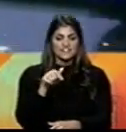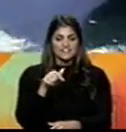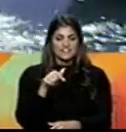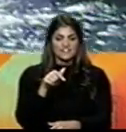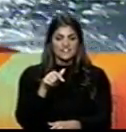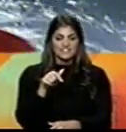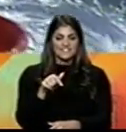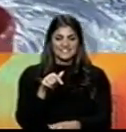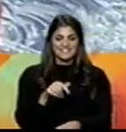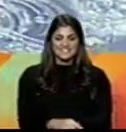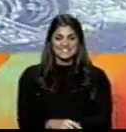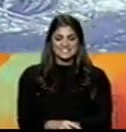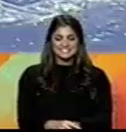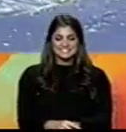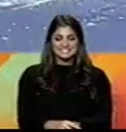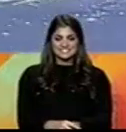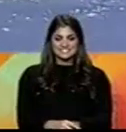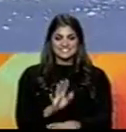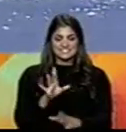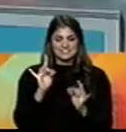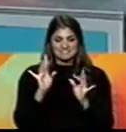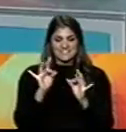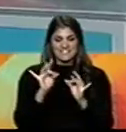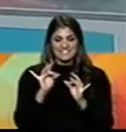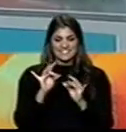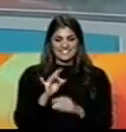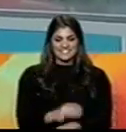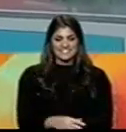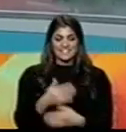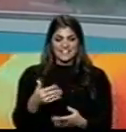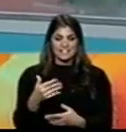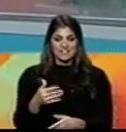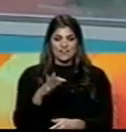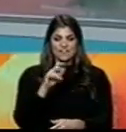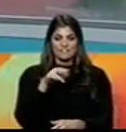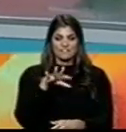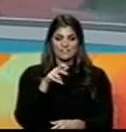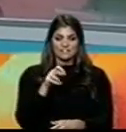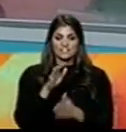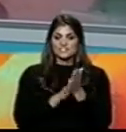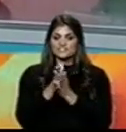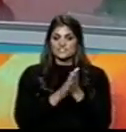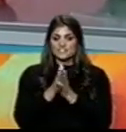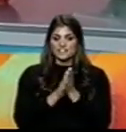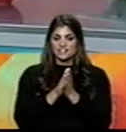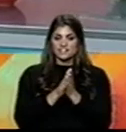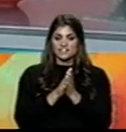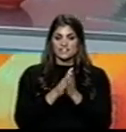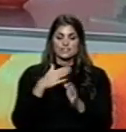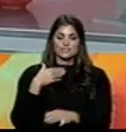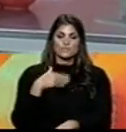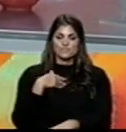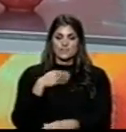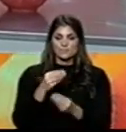bem. Era preciso que ela saísse. Ok, agora vamos pôr a farinha e vais esfregar as mãos para ali, porque eu não quero os bocadinhos. Deste lado, a